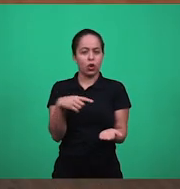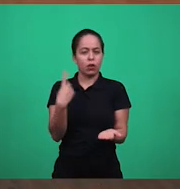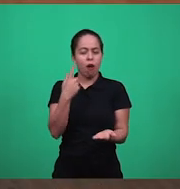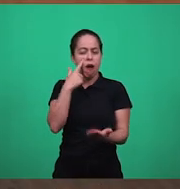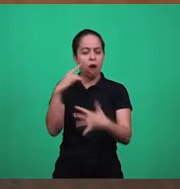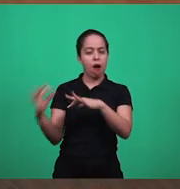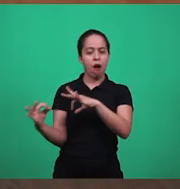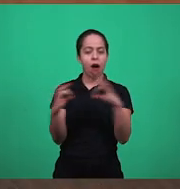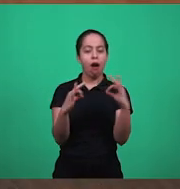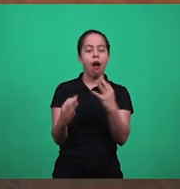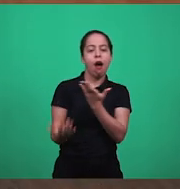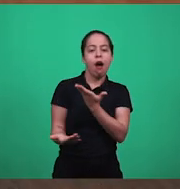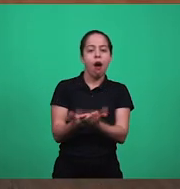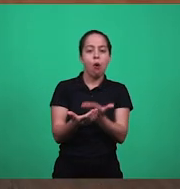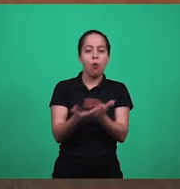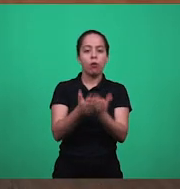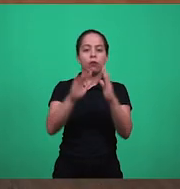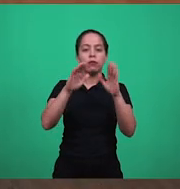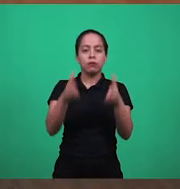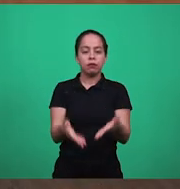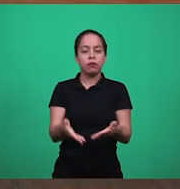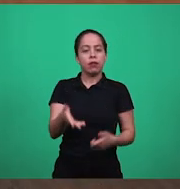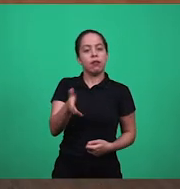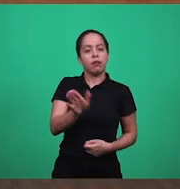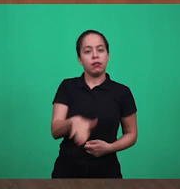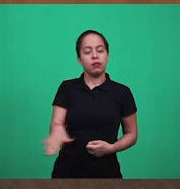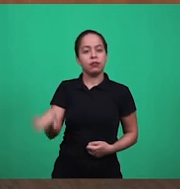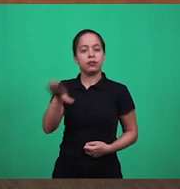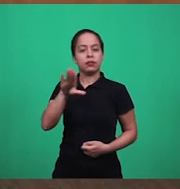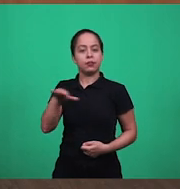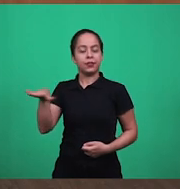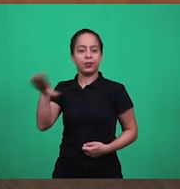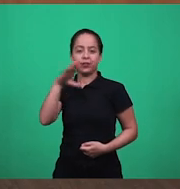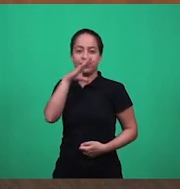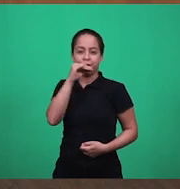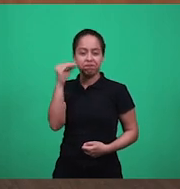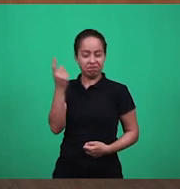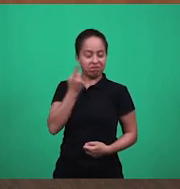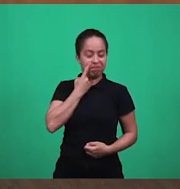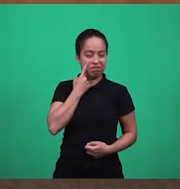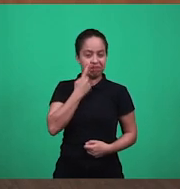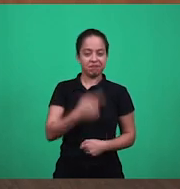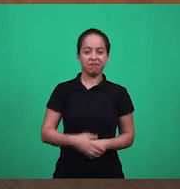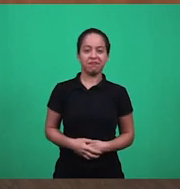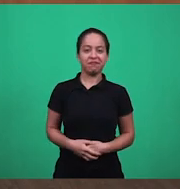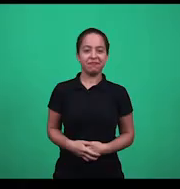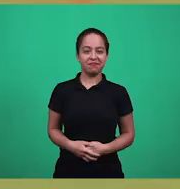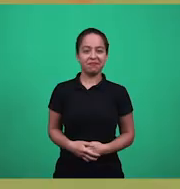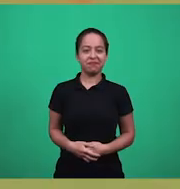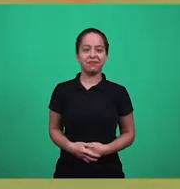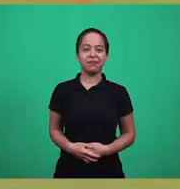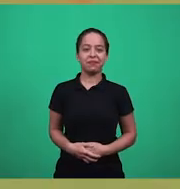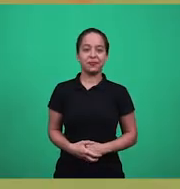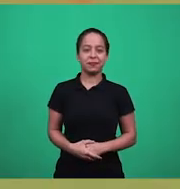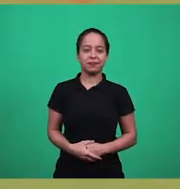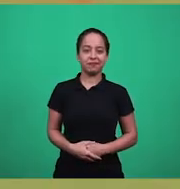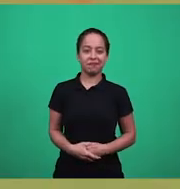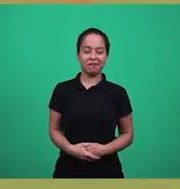Agora, vamos assistir a uma aula direcionada para as crianças, intermediários e adolescentes.